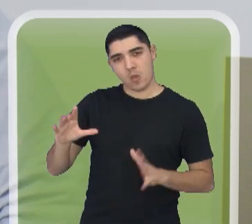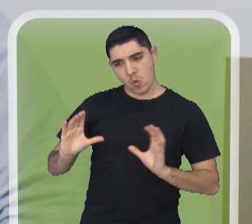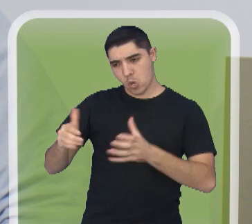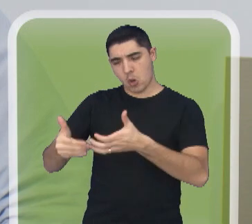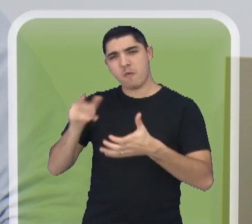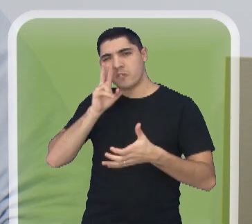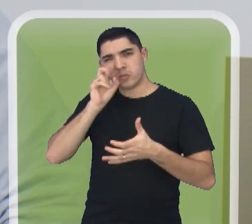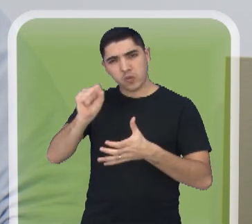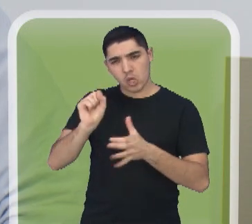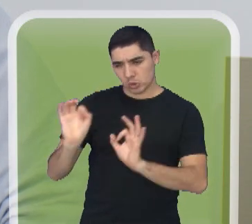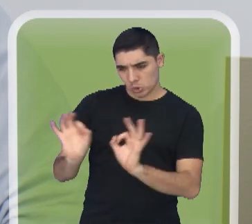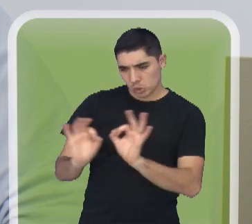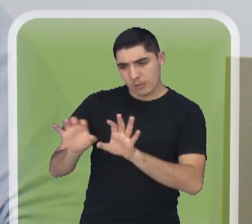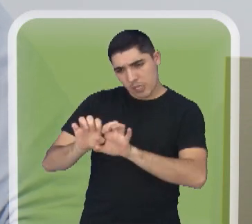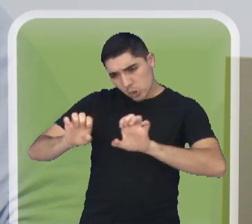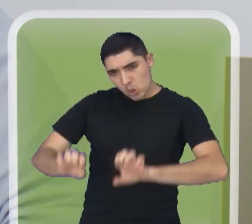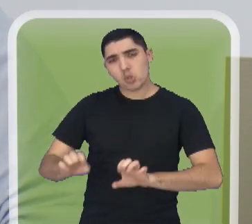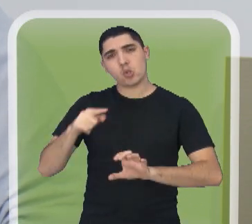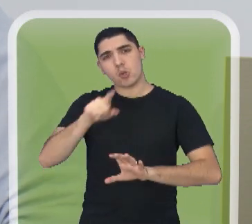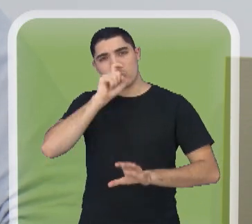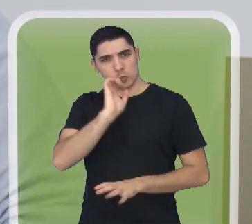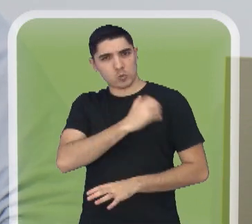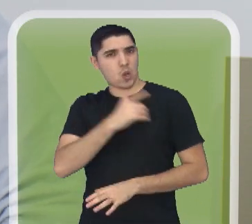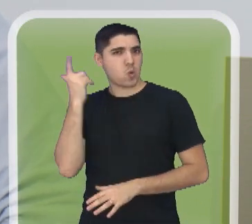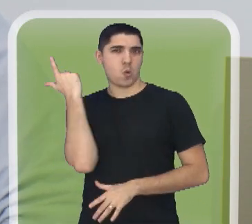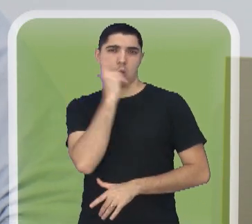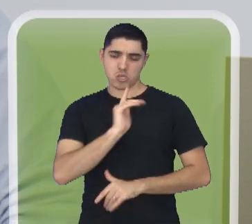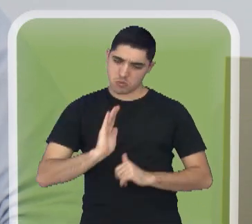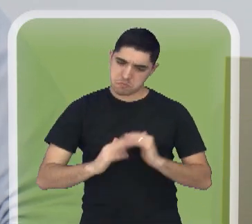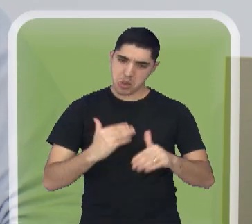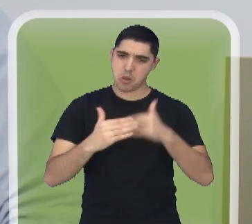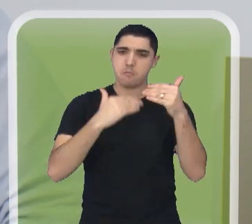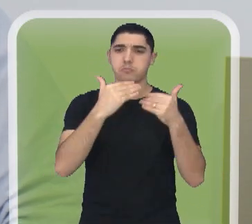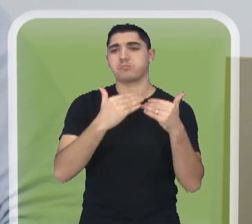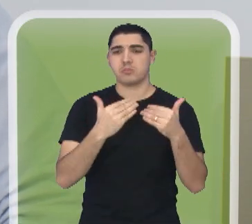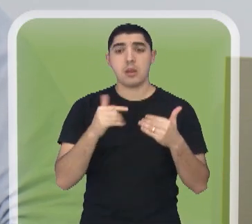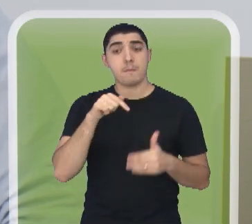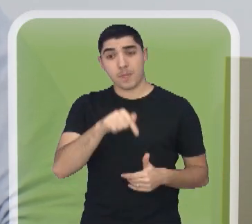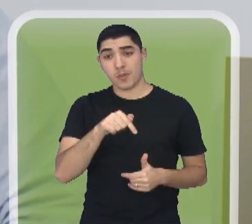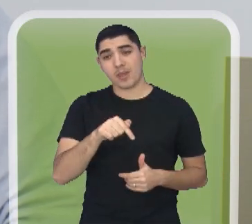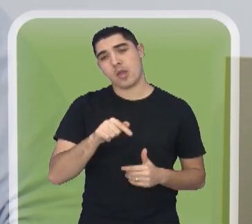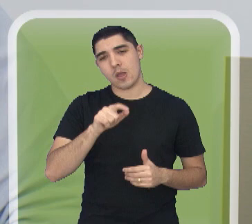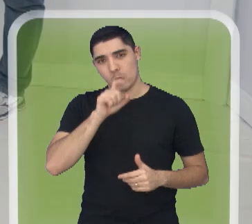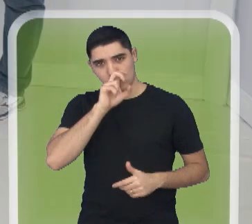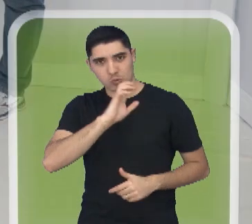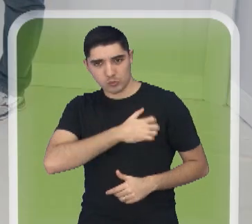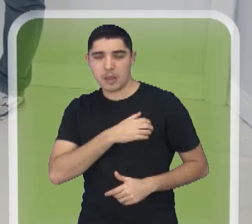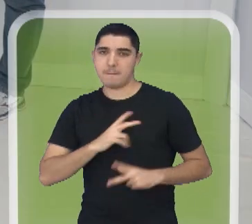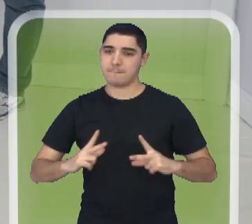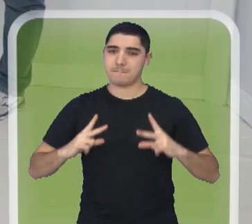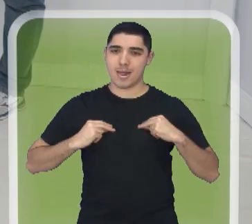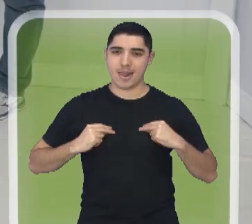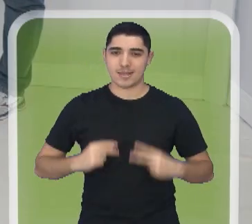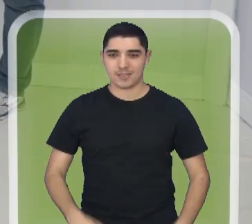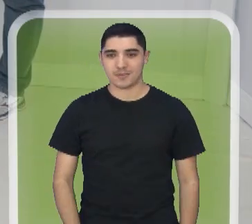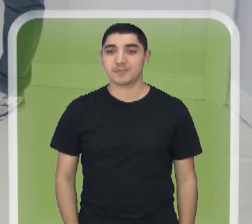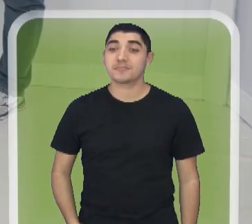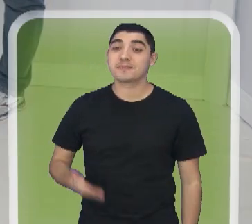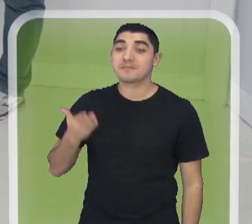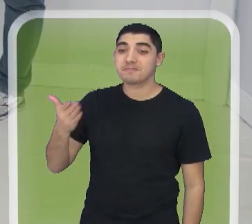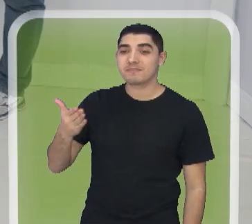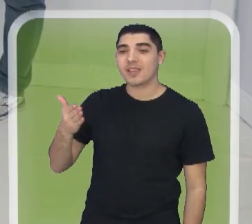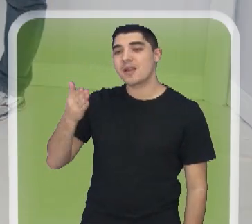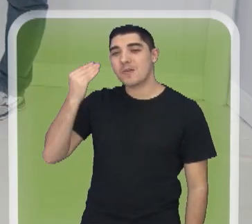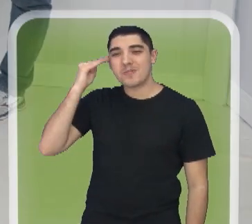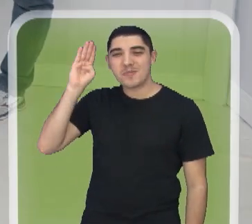para estruturar bem o clube, para dar essa consistência aí que o São José precisa. Bruno Castilho,